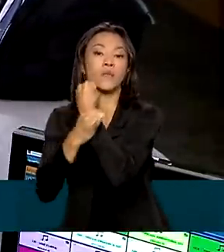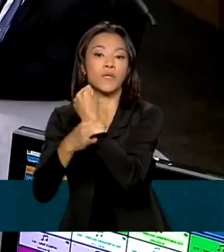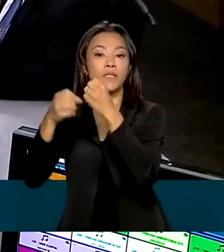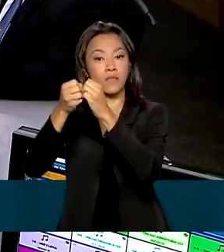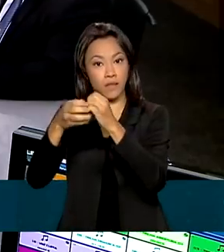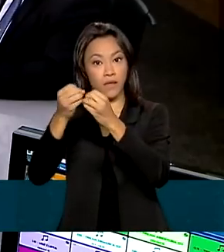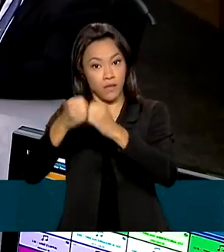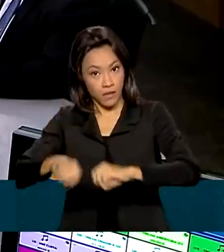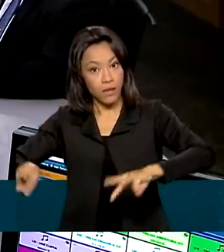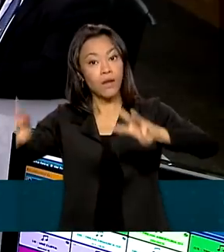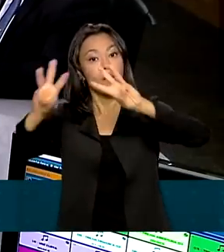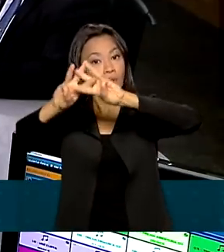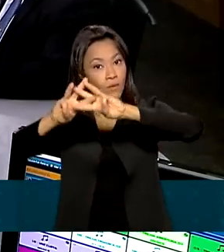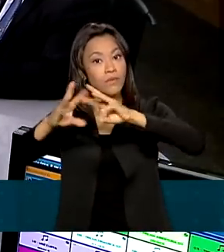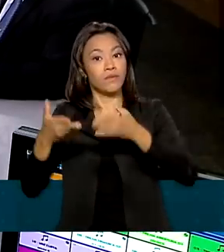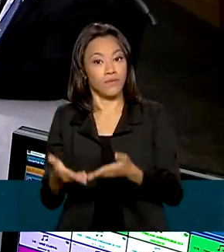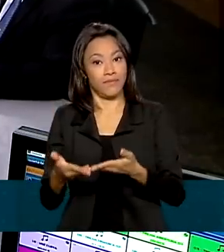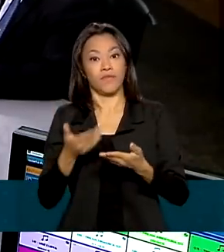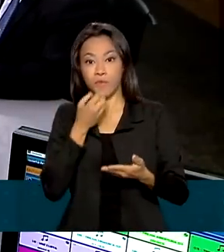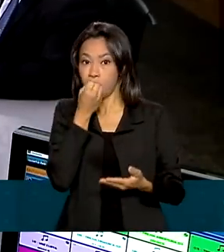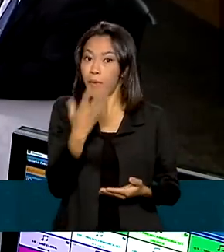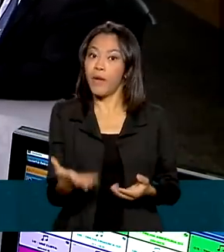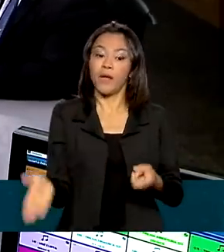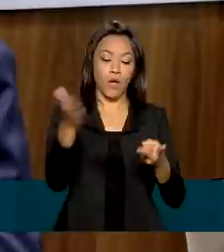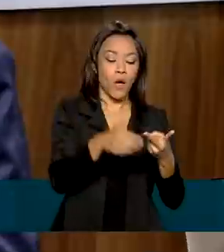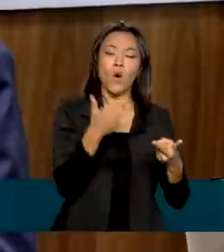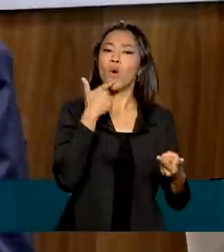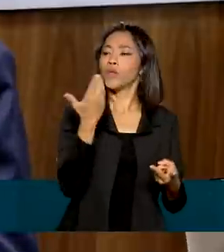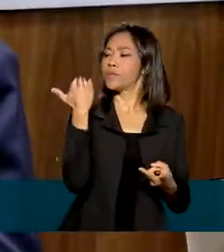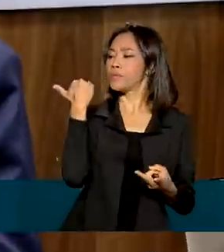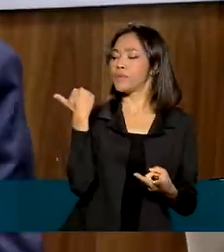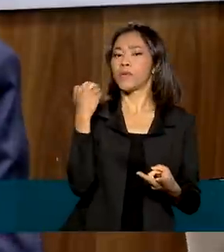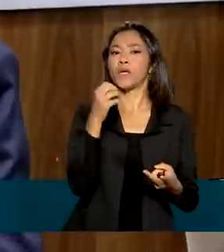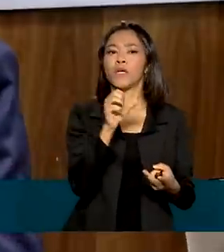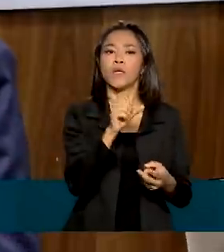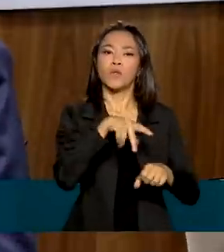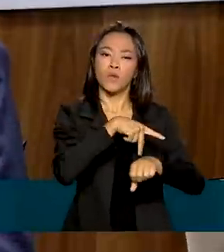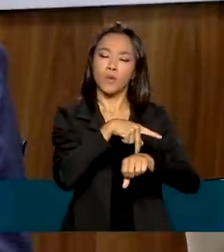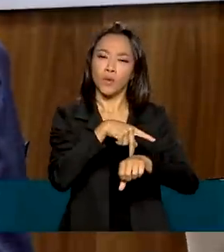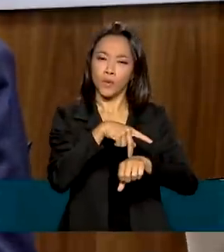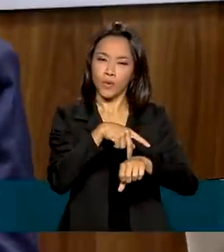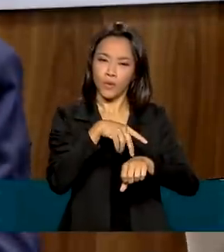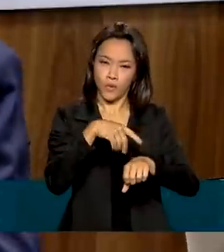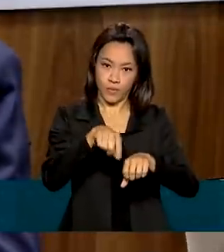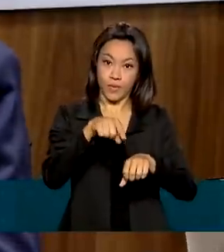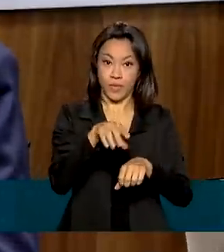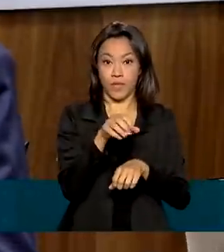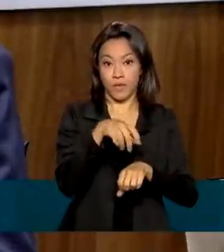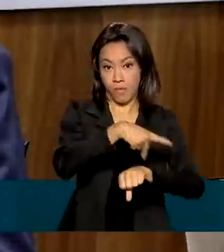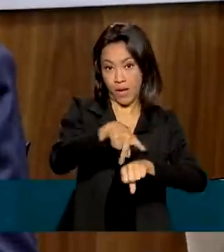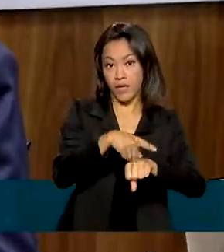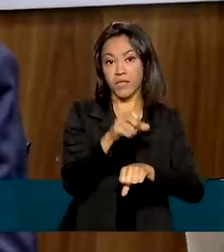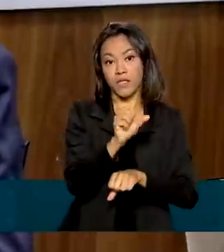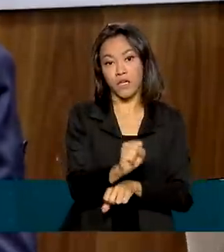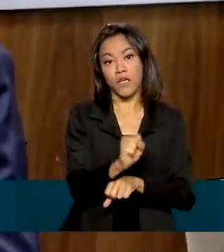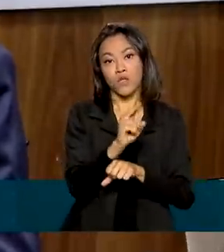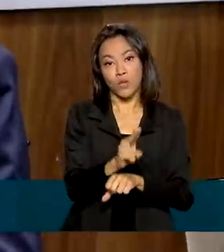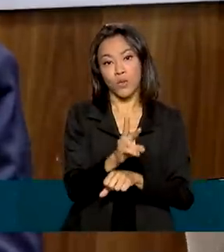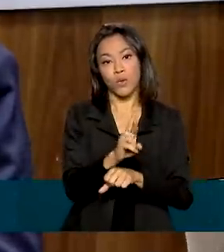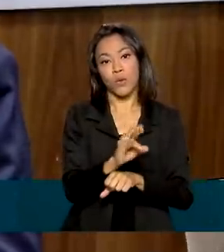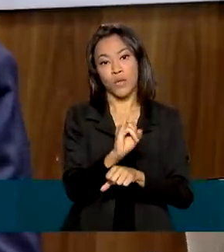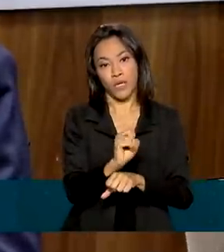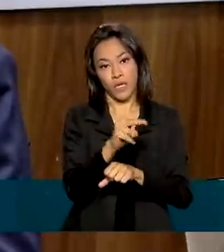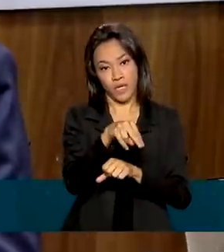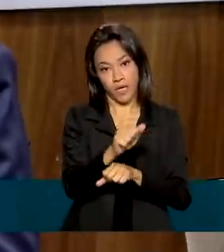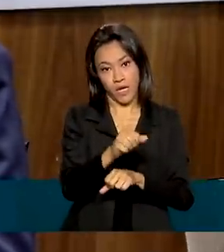muito bem na sua política externa como tivemos agora no Suriname no dia seguinte não pude ir até agulha na televisão problema problema não